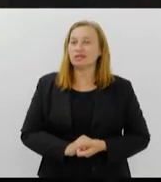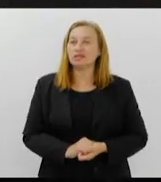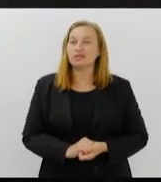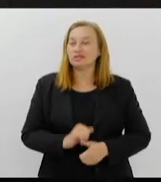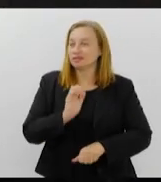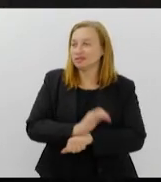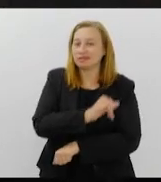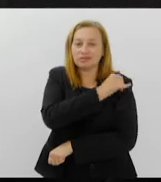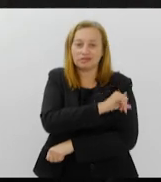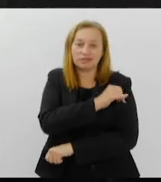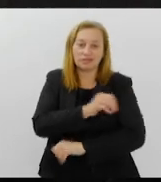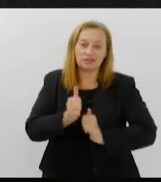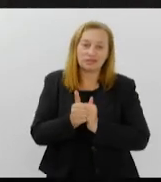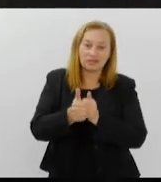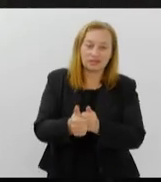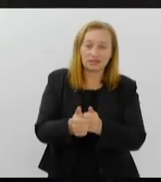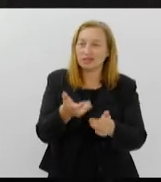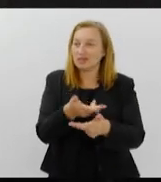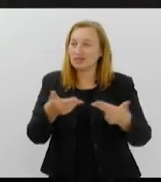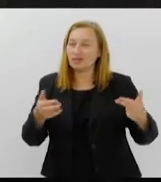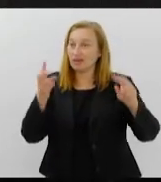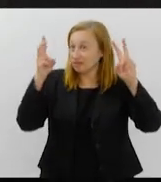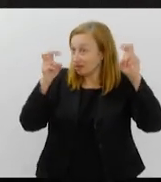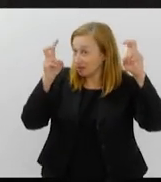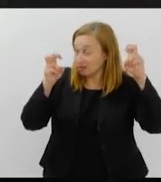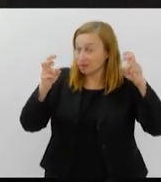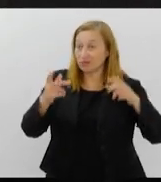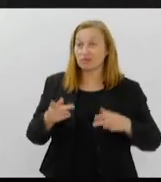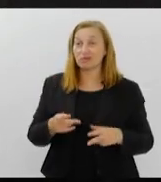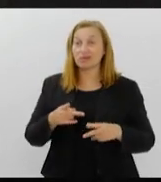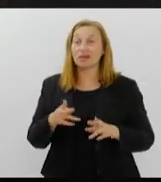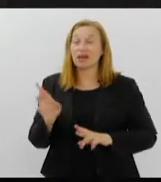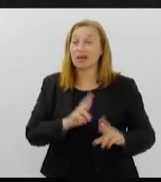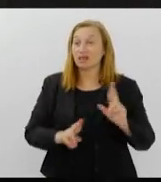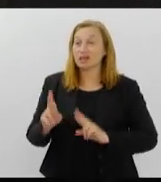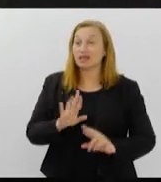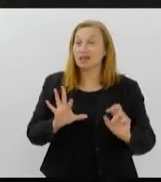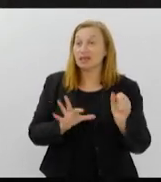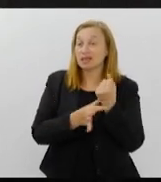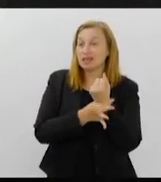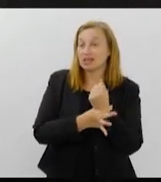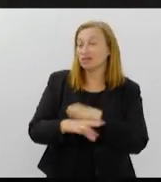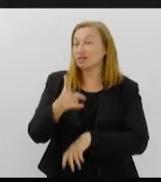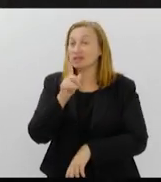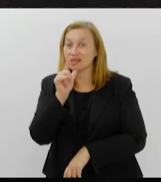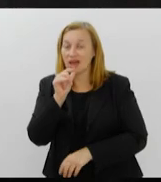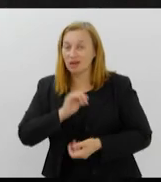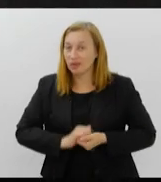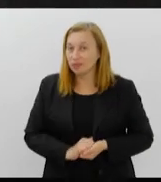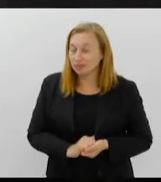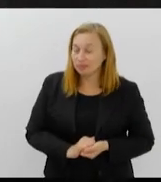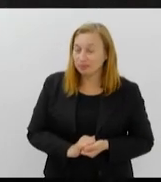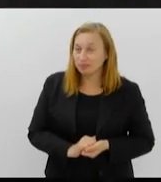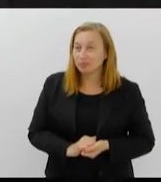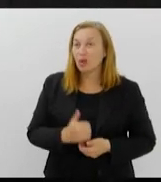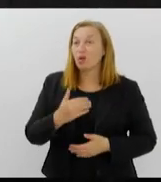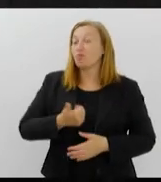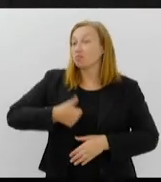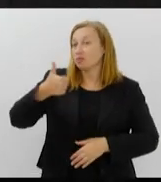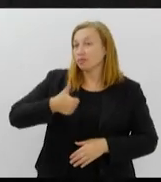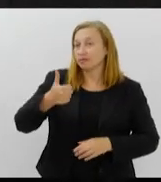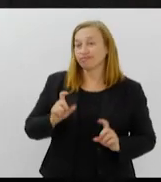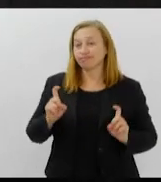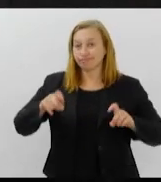de Janeiro uma série de situações que dizem respeito à garantia do abastecimento de água. No meu primeiro